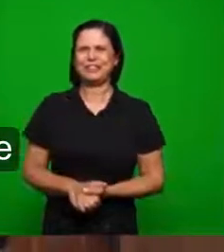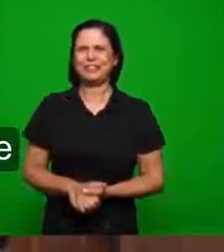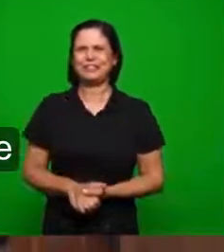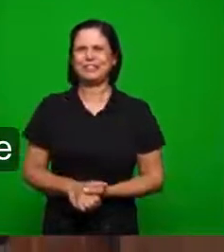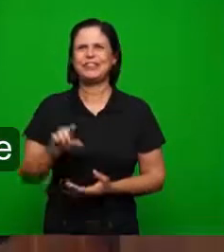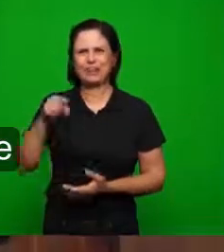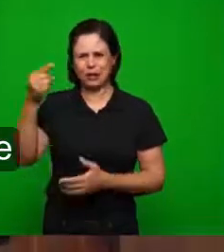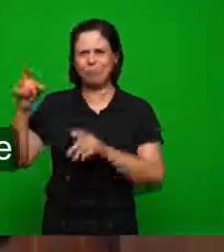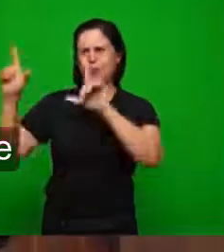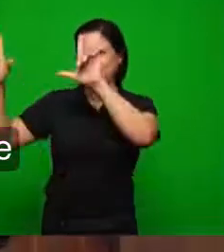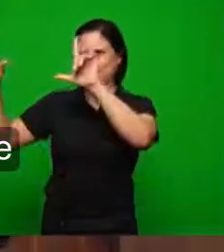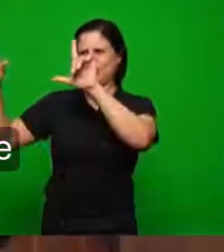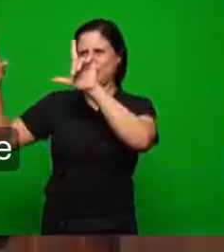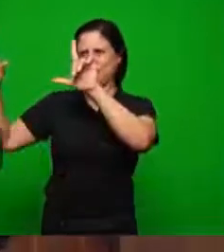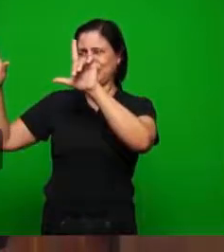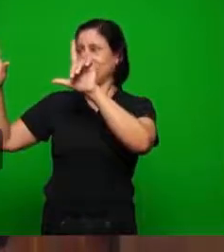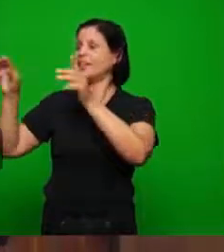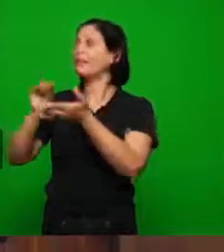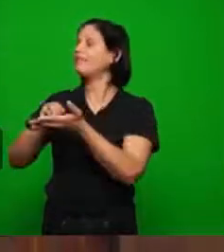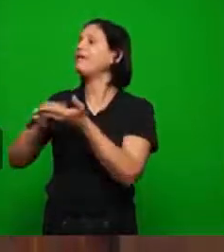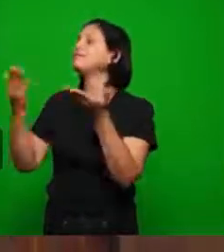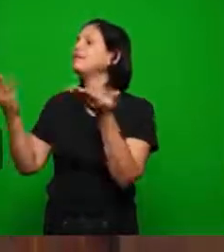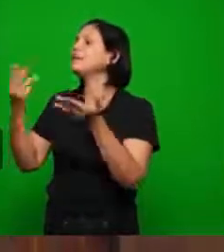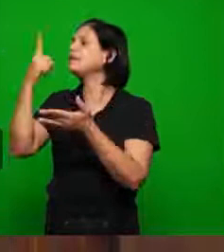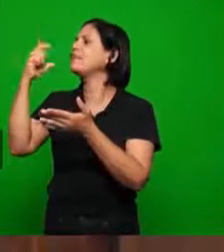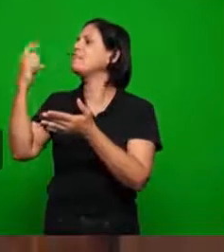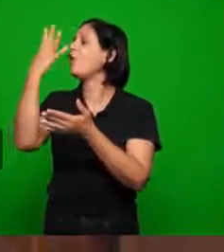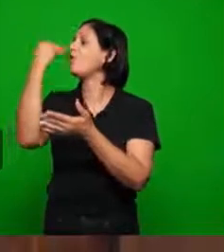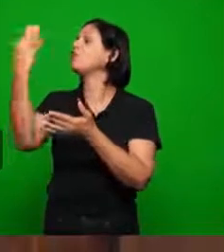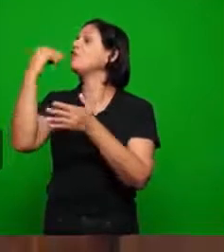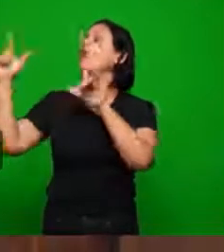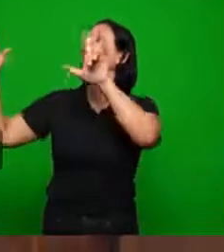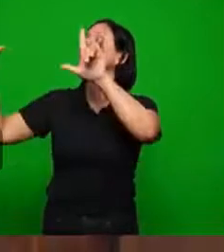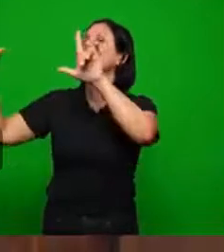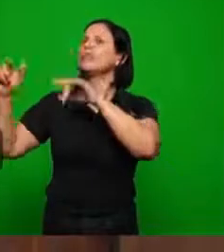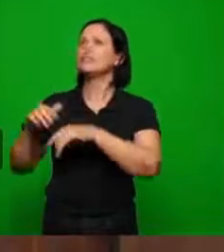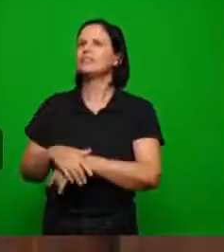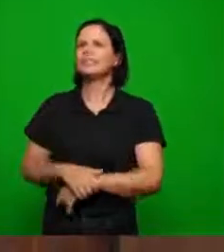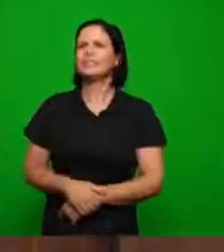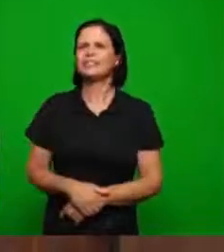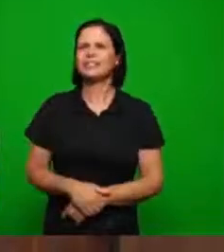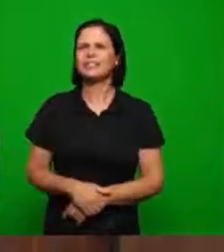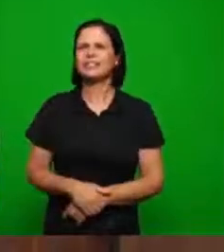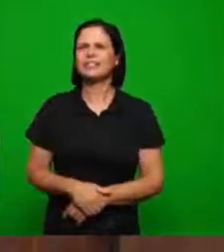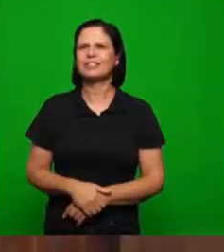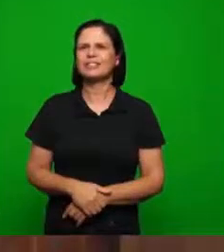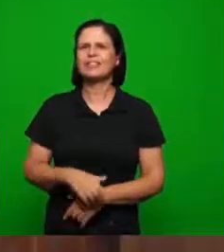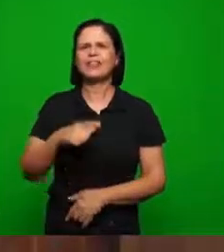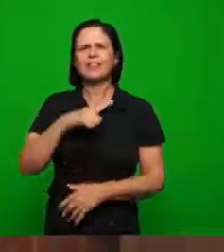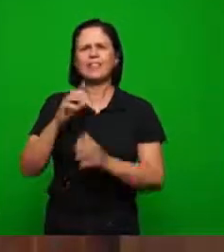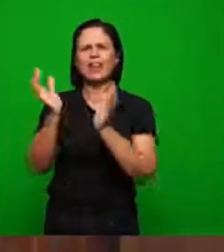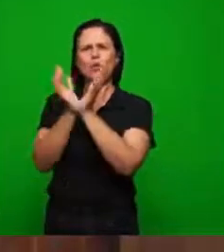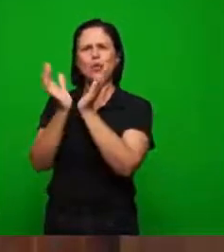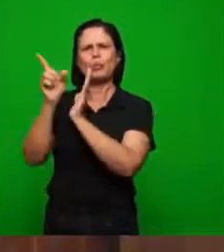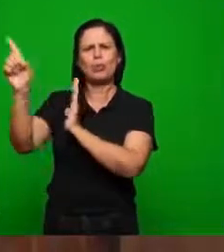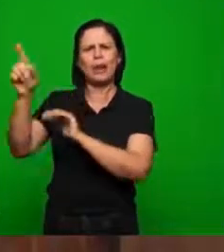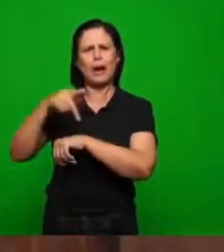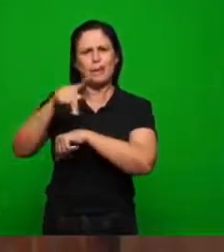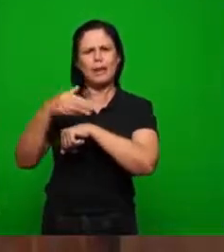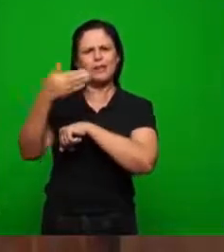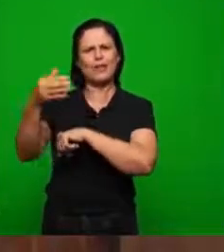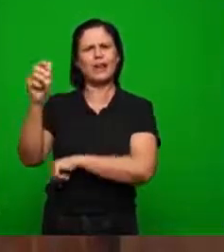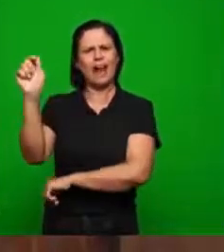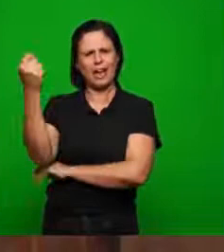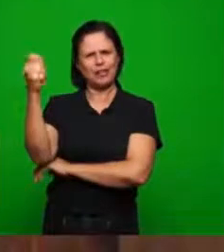a fotografia que não está saindo aqui, o slide, não sei porquê, voltou mesmo, mas tem um grupo de irmãos